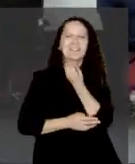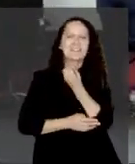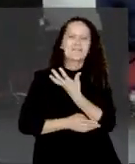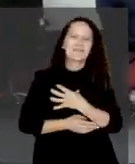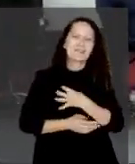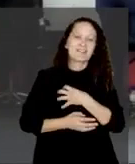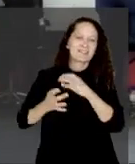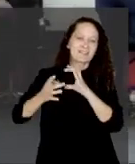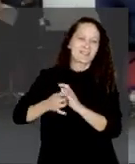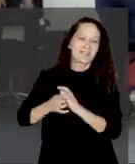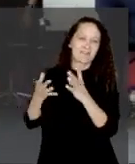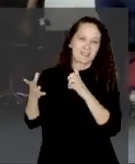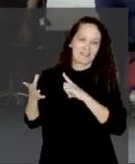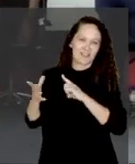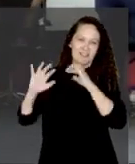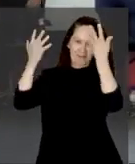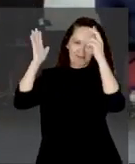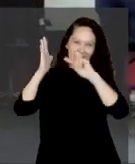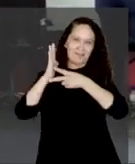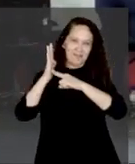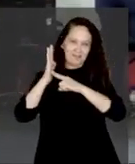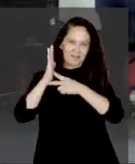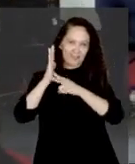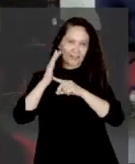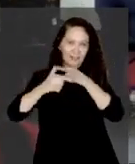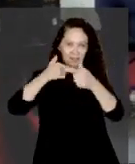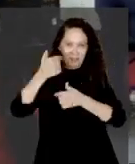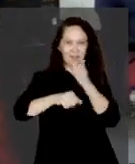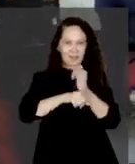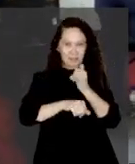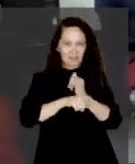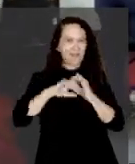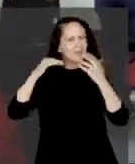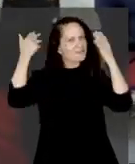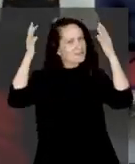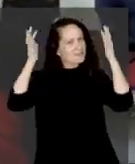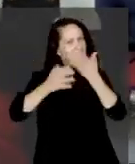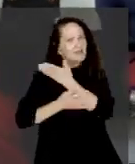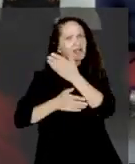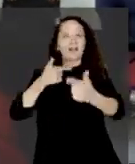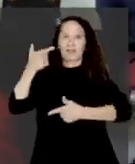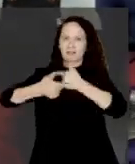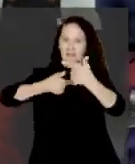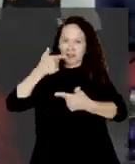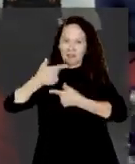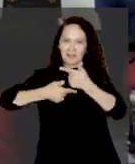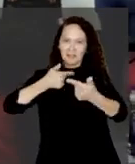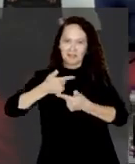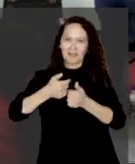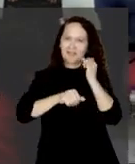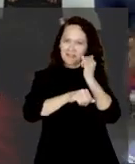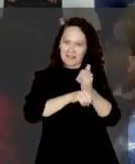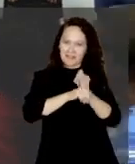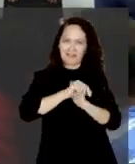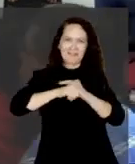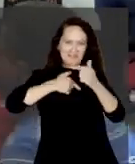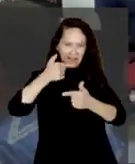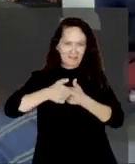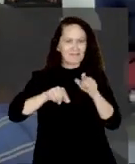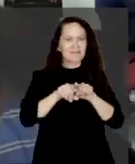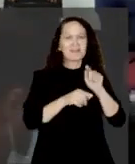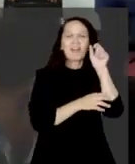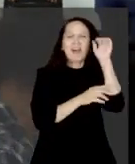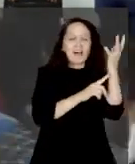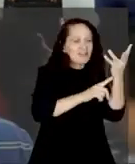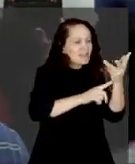no bairro, na rua que vocês moram, para que todo mundo possa ter interesse de ver e aprender um pouco